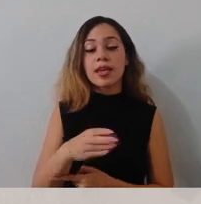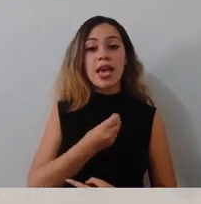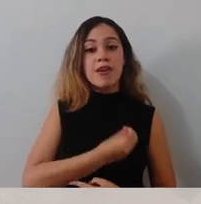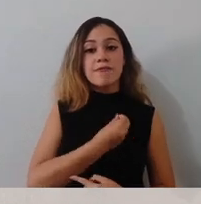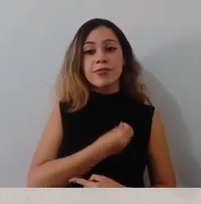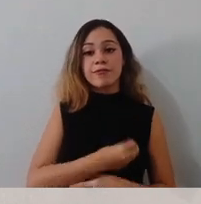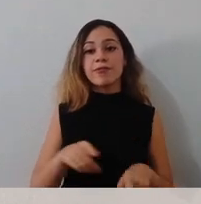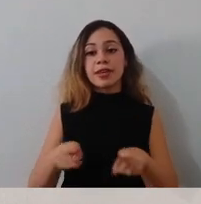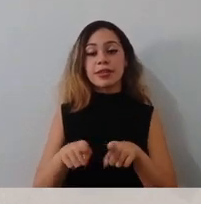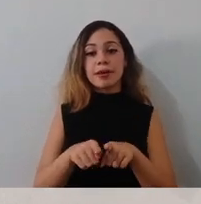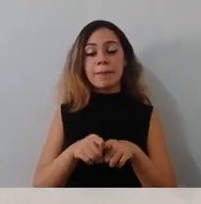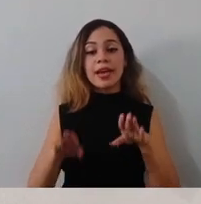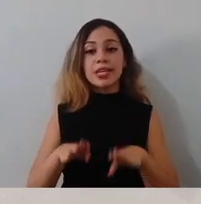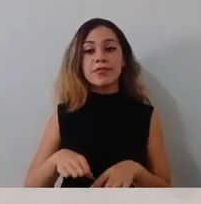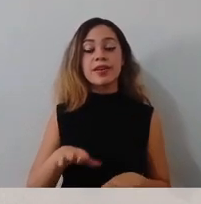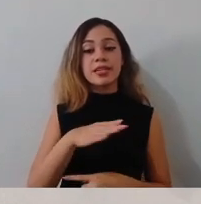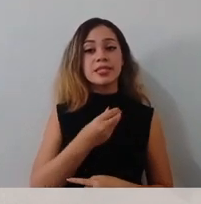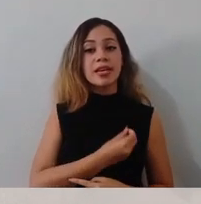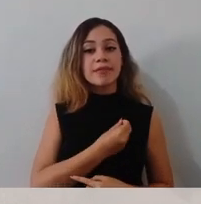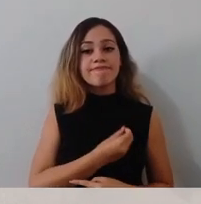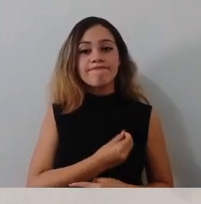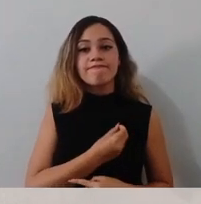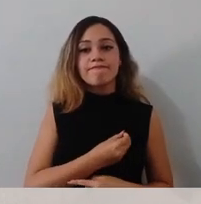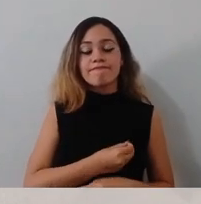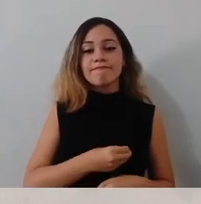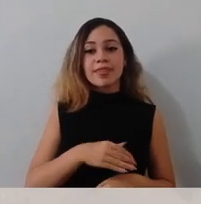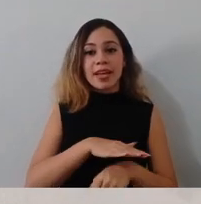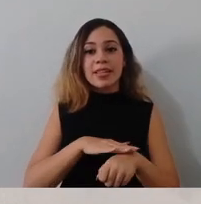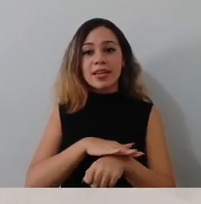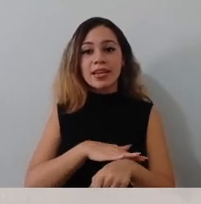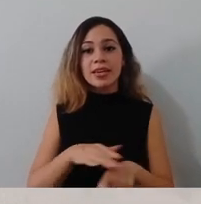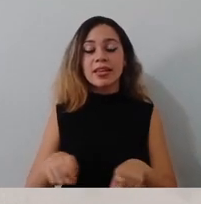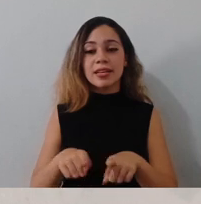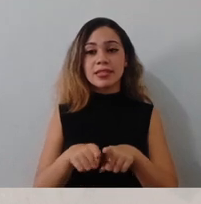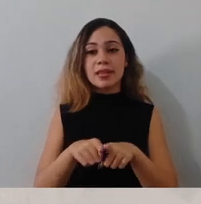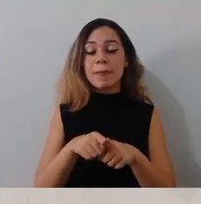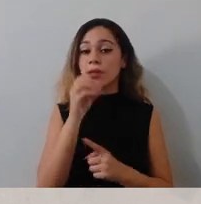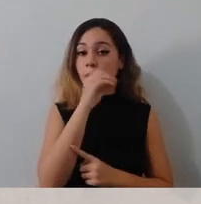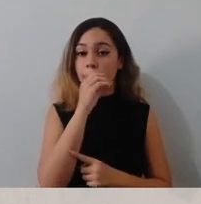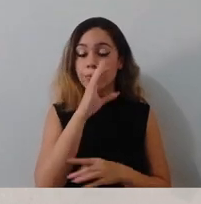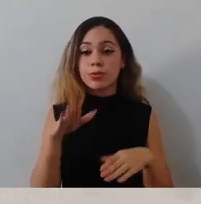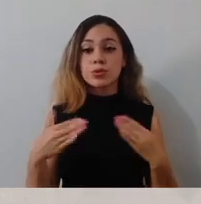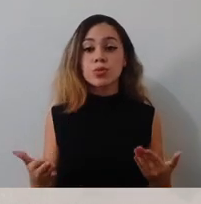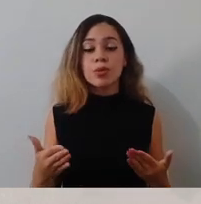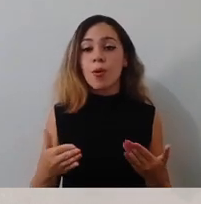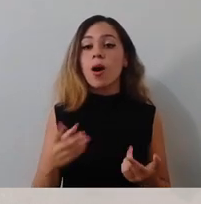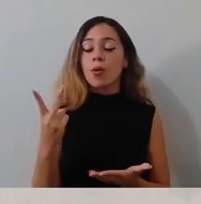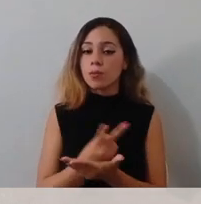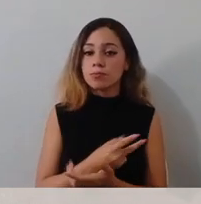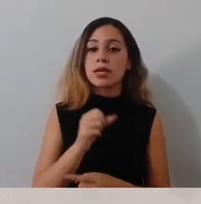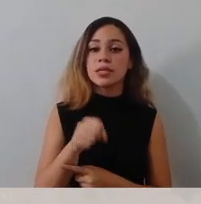não quer participar de nada. Às vezes a criança demonstra dor, dependendo do tipo de abuso. Então, são